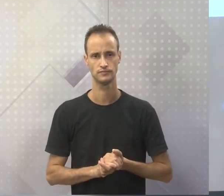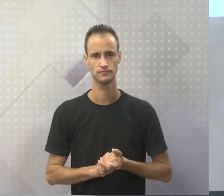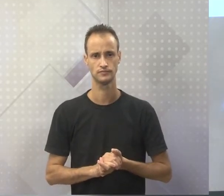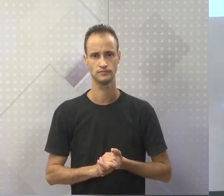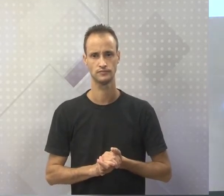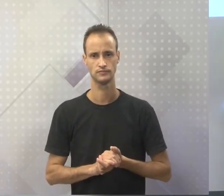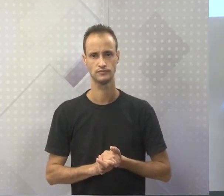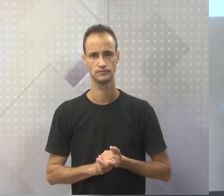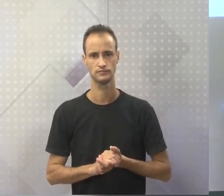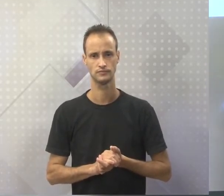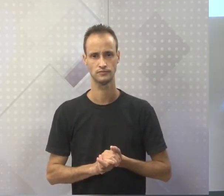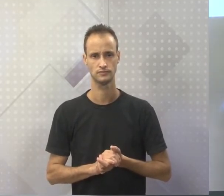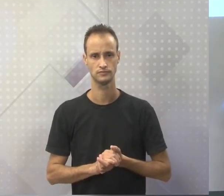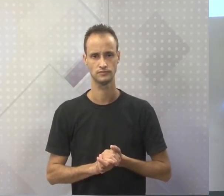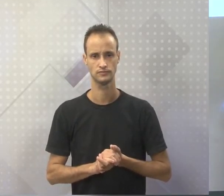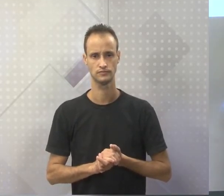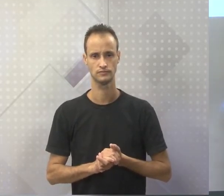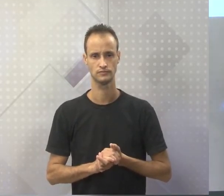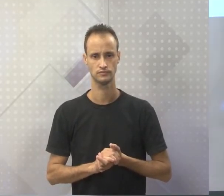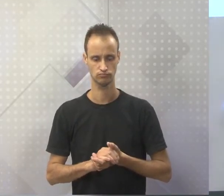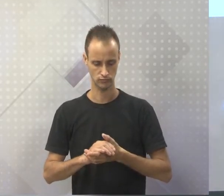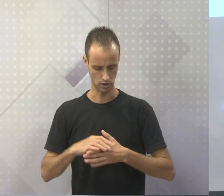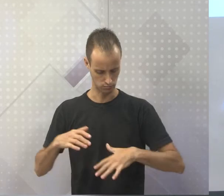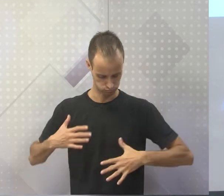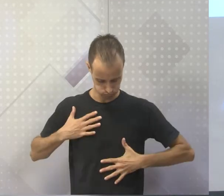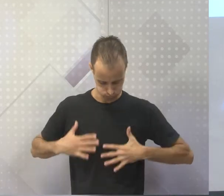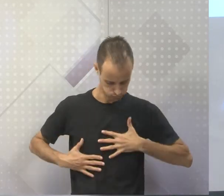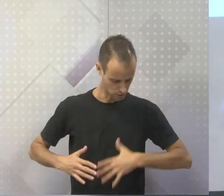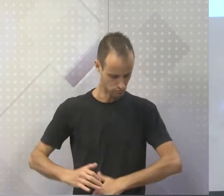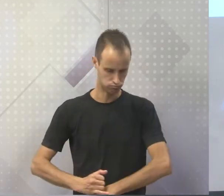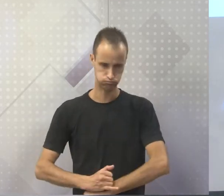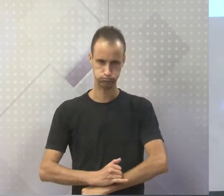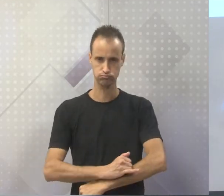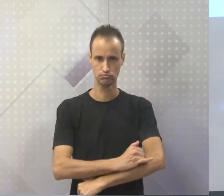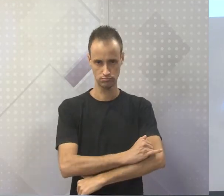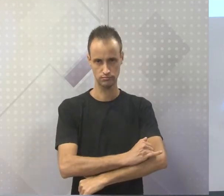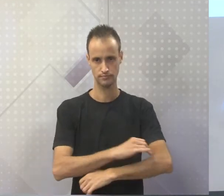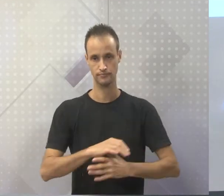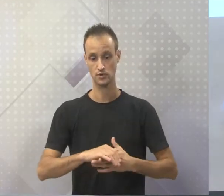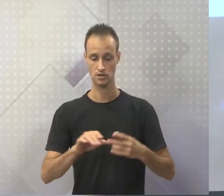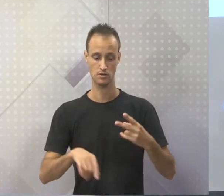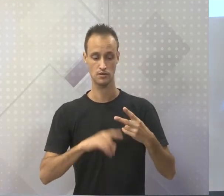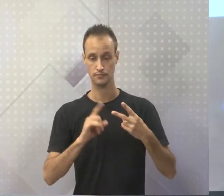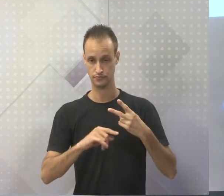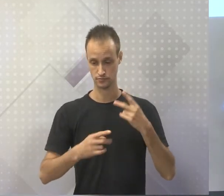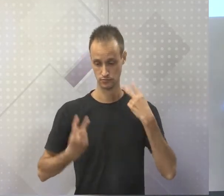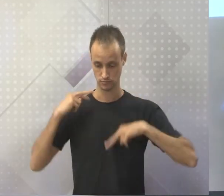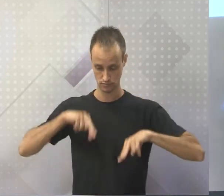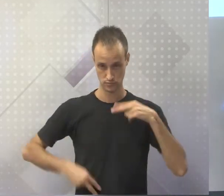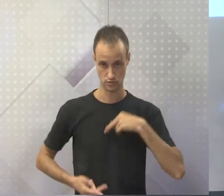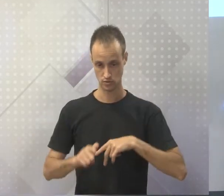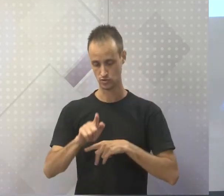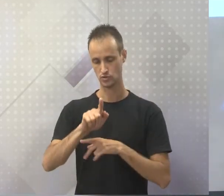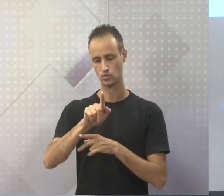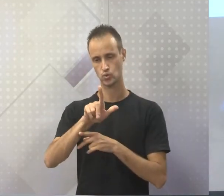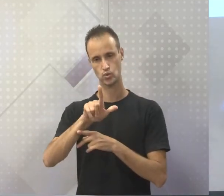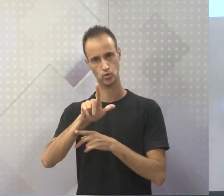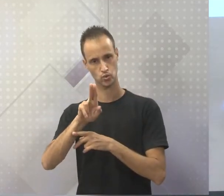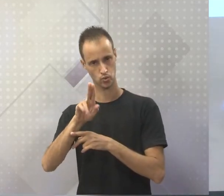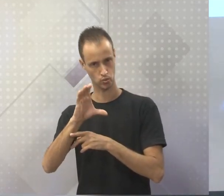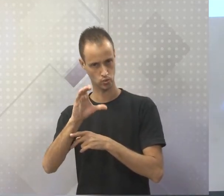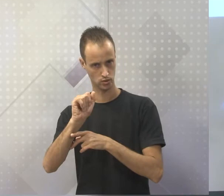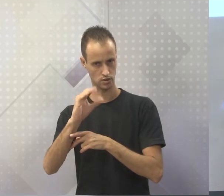e manda aquilo ali para os depósitos de gordura. Já o glucagon é um hormônio que se escuta pouco falar, mas